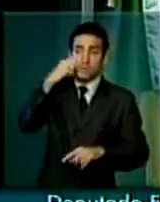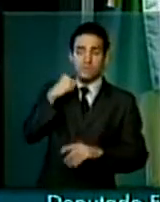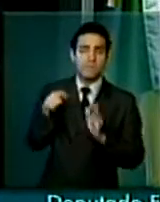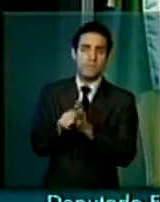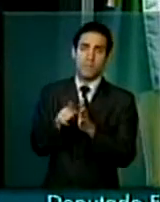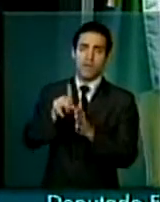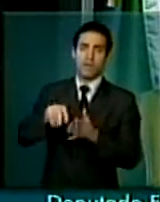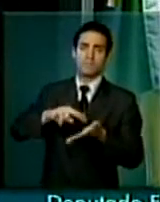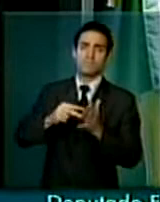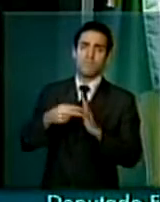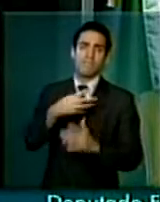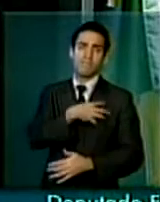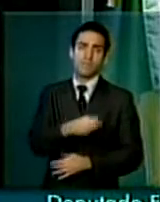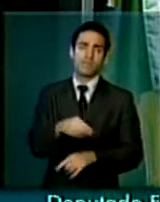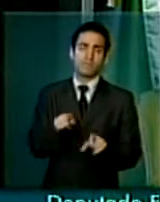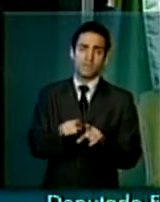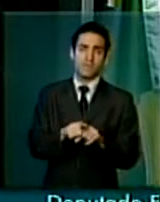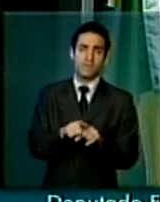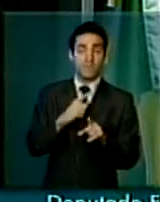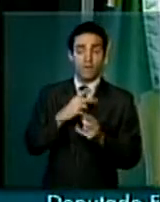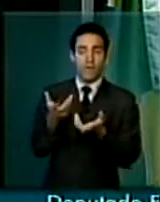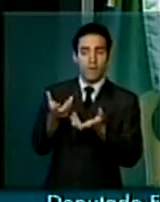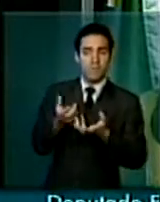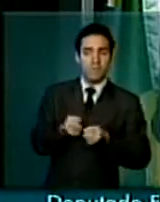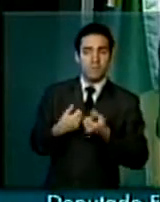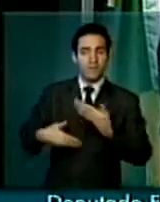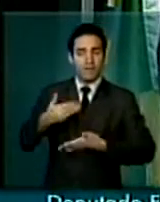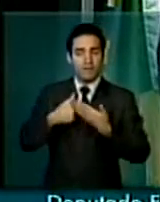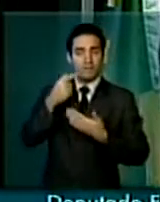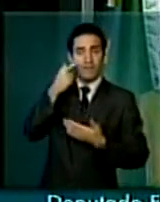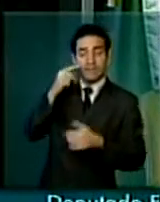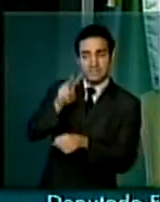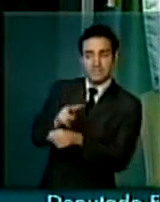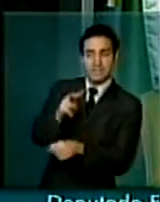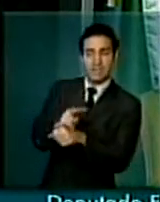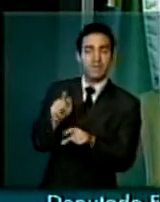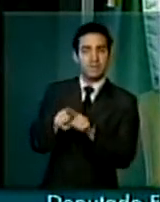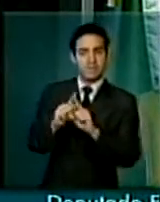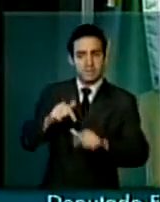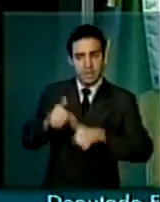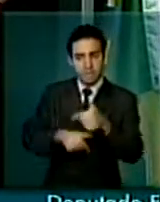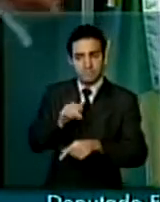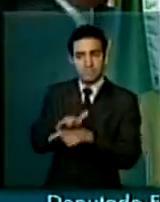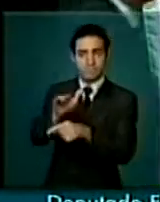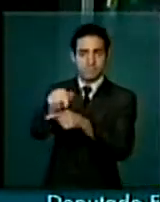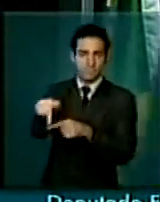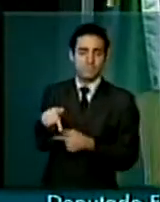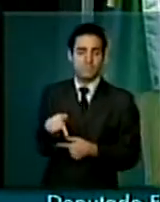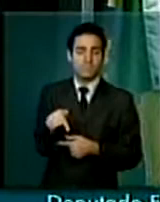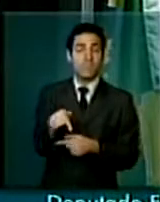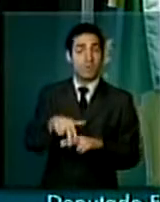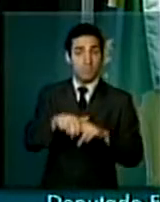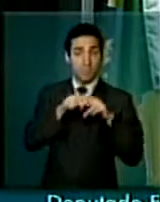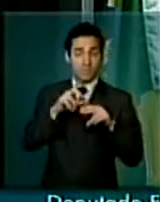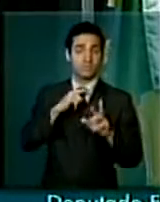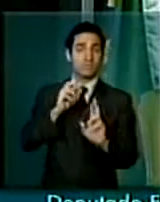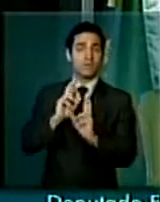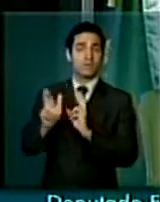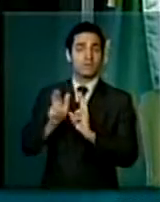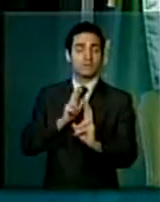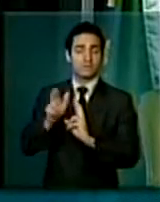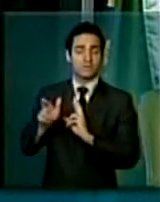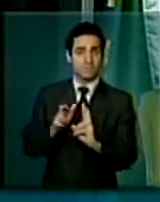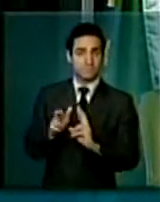propiciar, que vem através do acolhimento, da atenção, da dedicação. A relação que